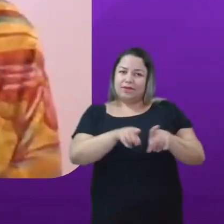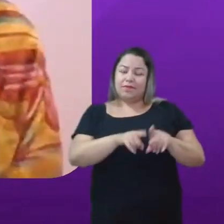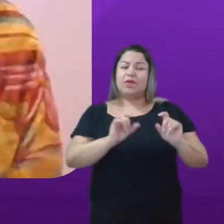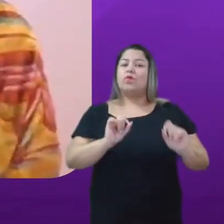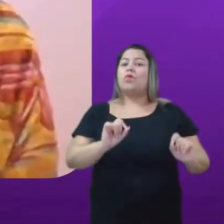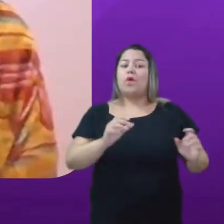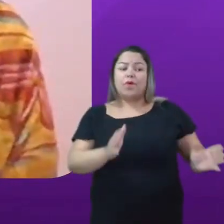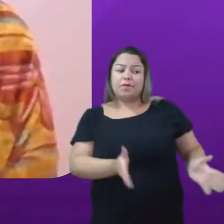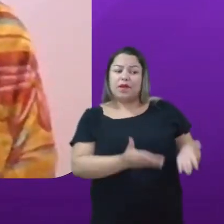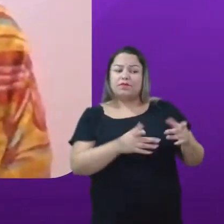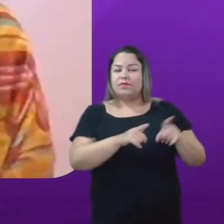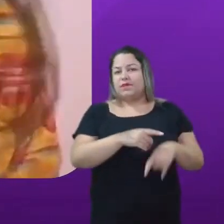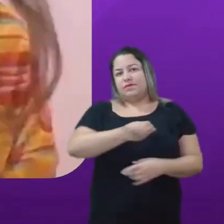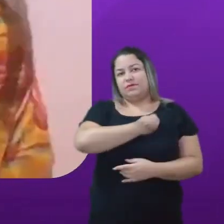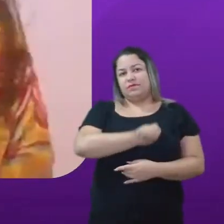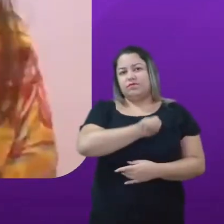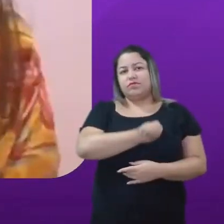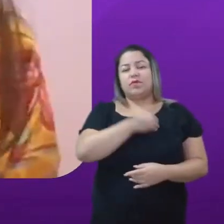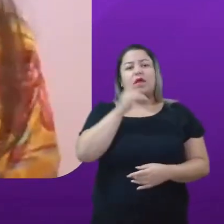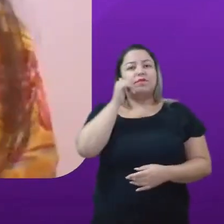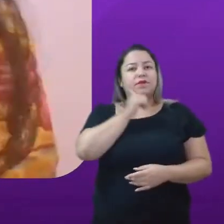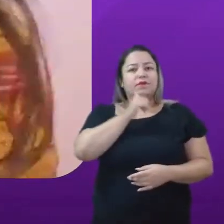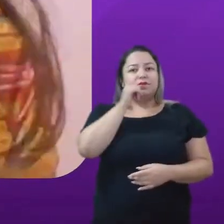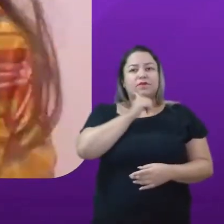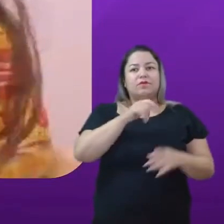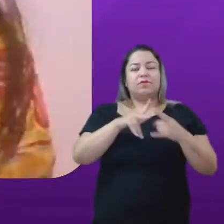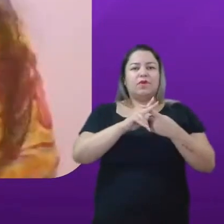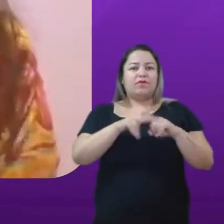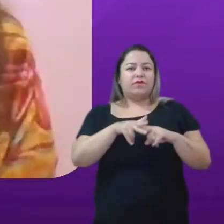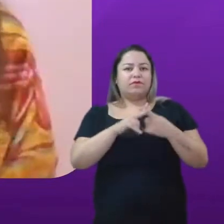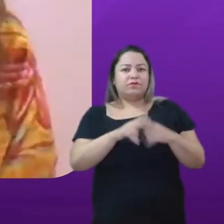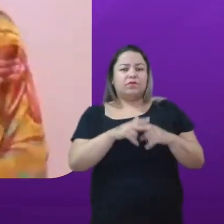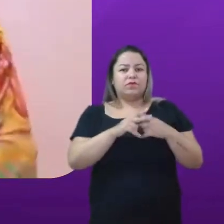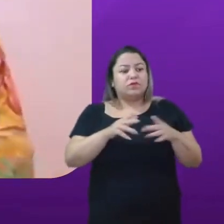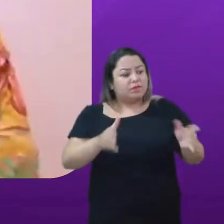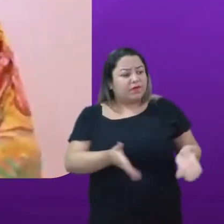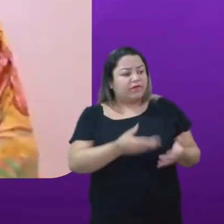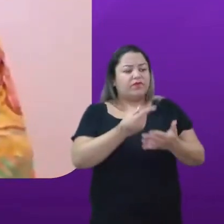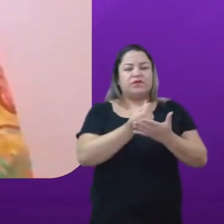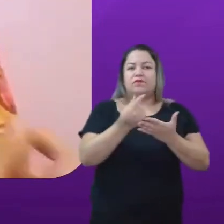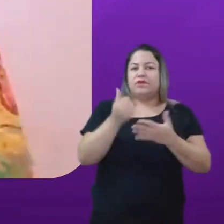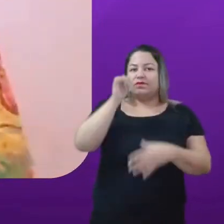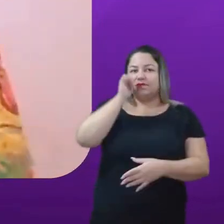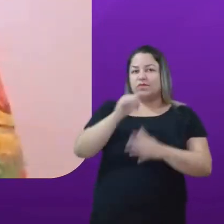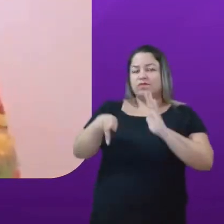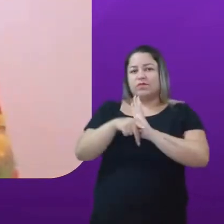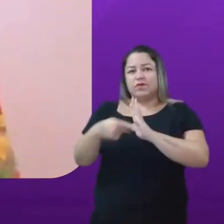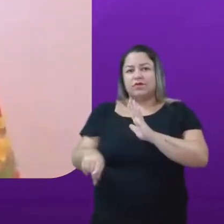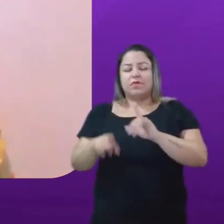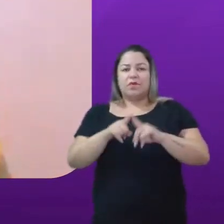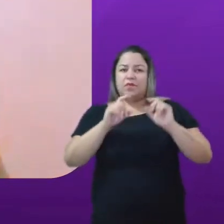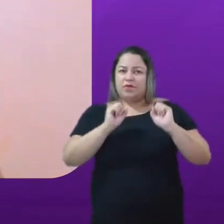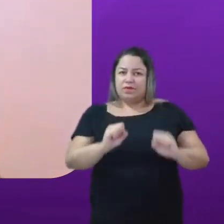qual é o impacto da presença dessas mulheres como uma ferramenta de autonomia financeira para essas mulheres